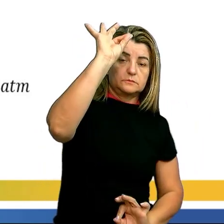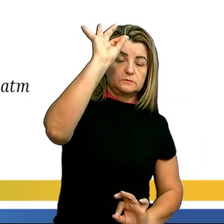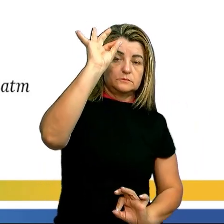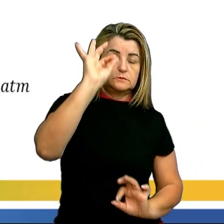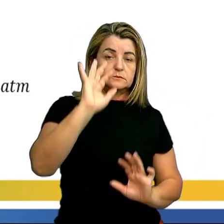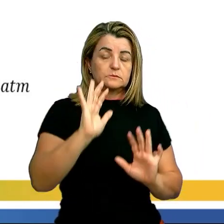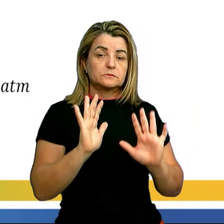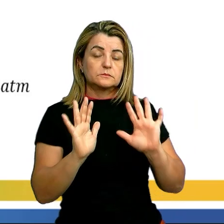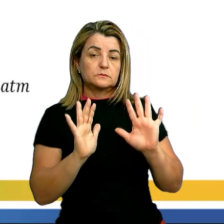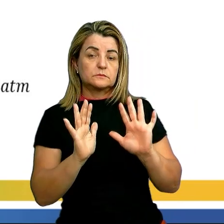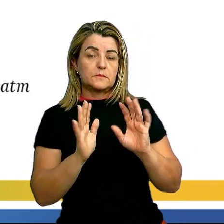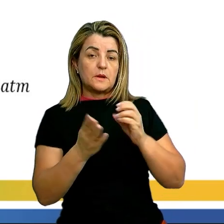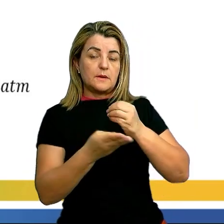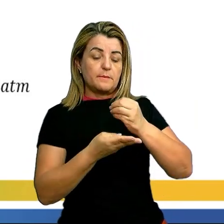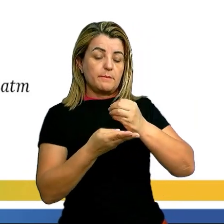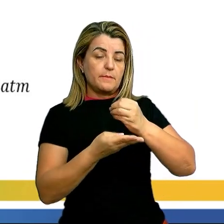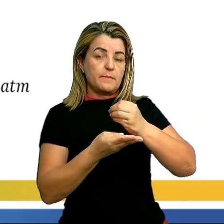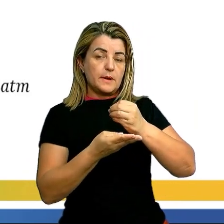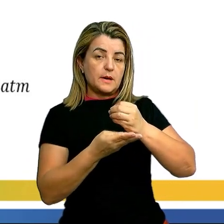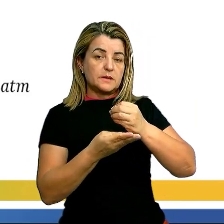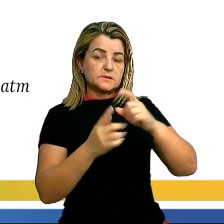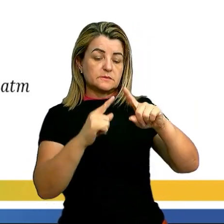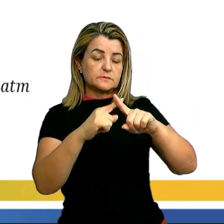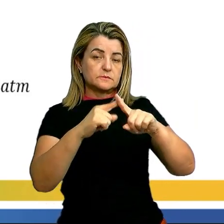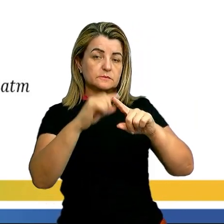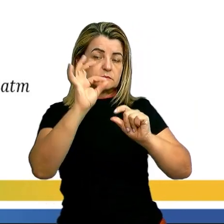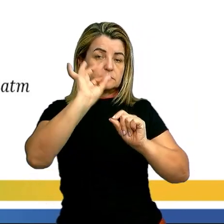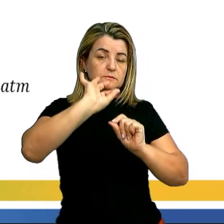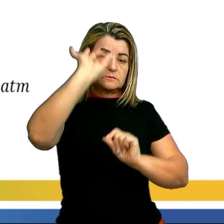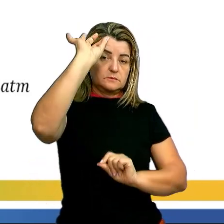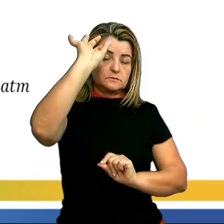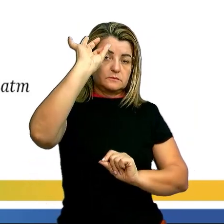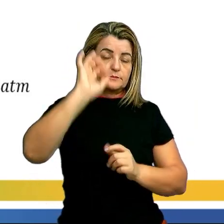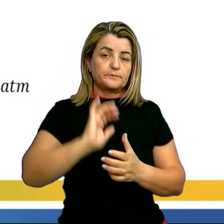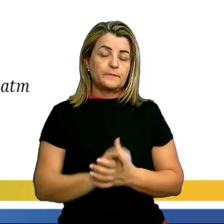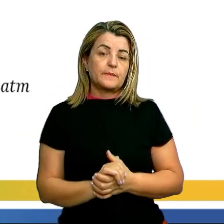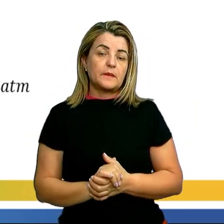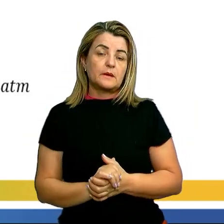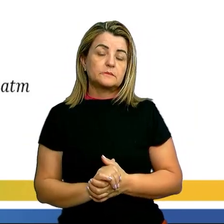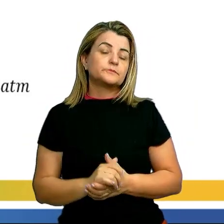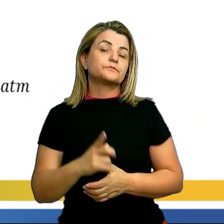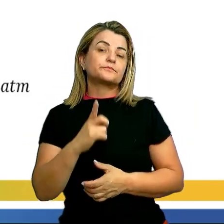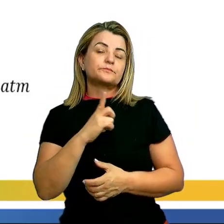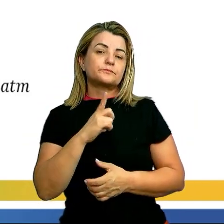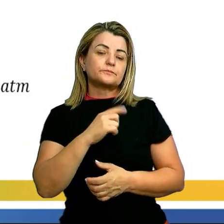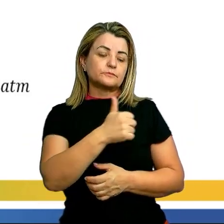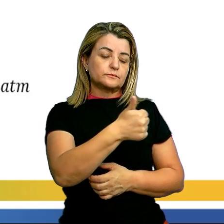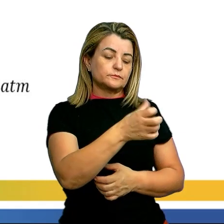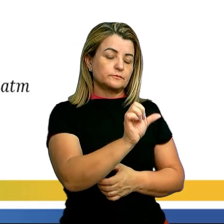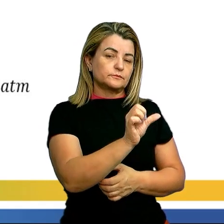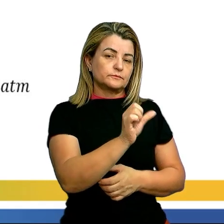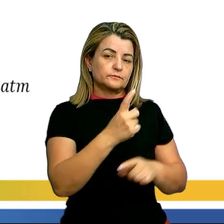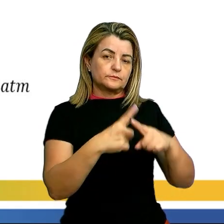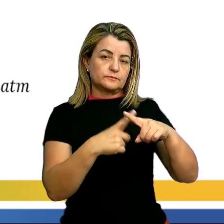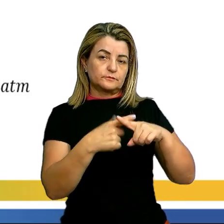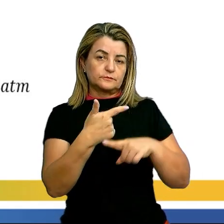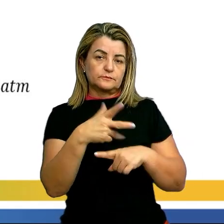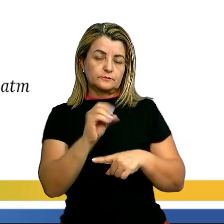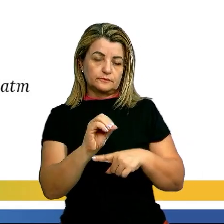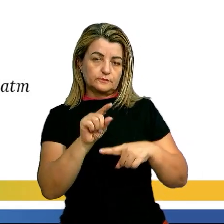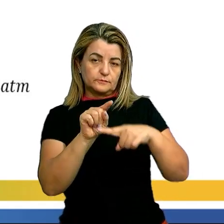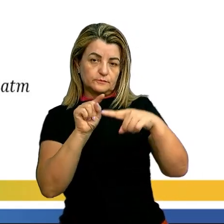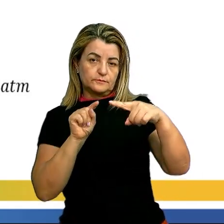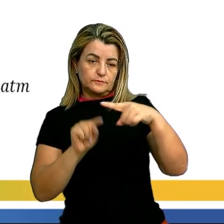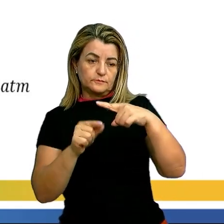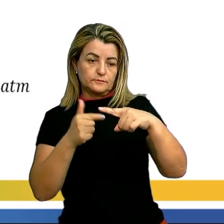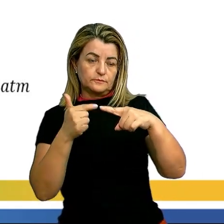é simplesmente base vezes altura dividido por 2. Então, nós temos 16 vezes 20 dividido por 2 vai